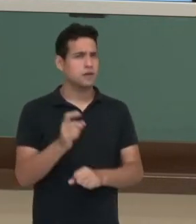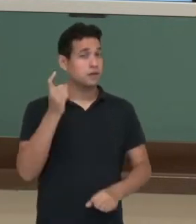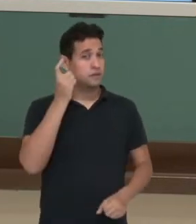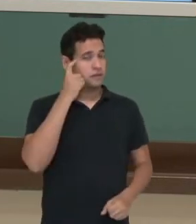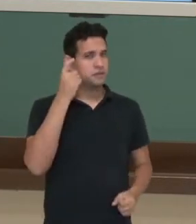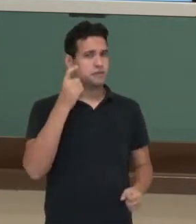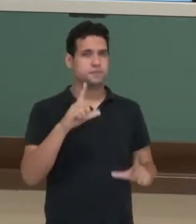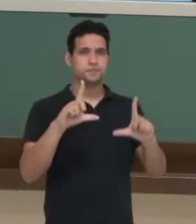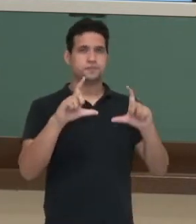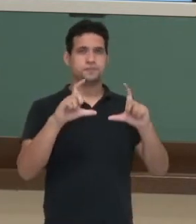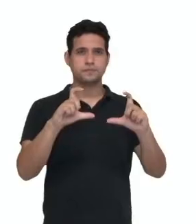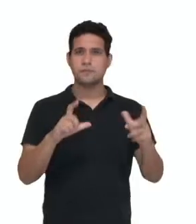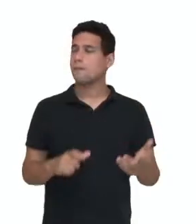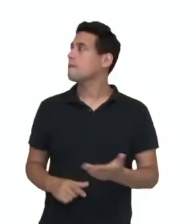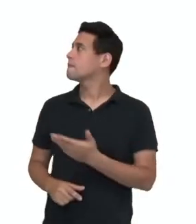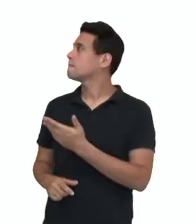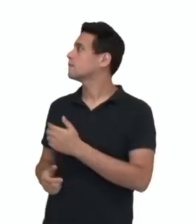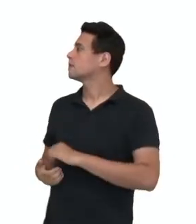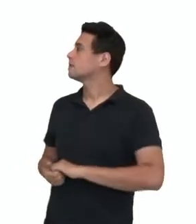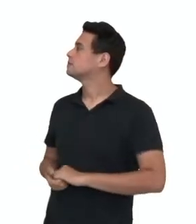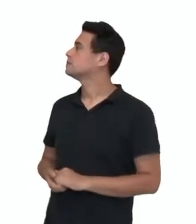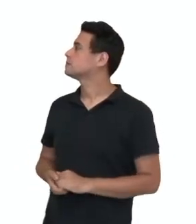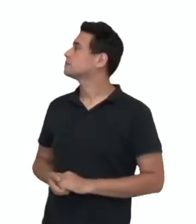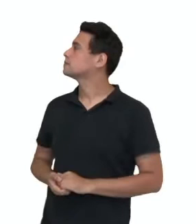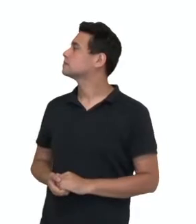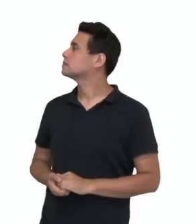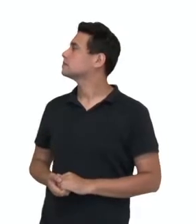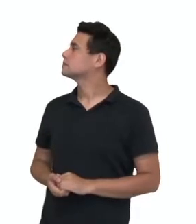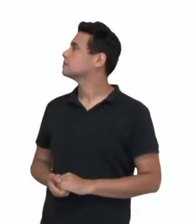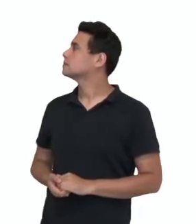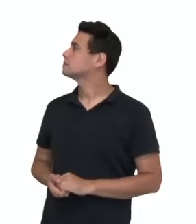las imágenes.